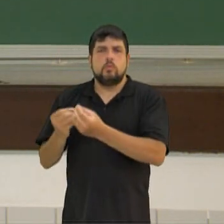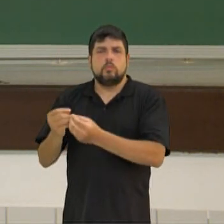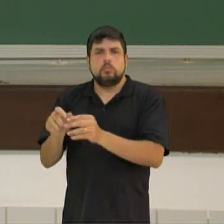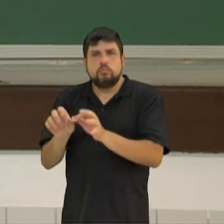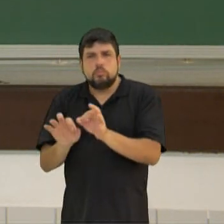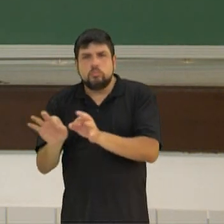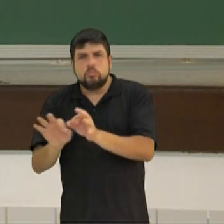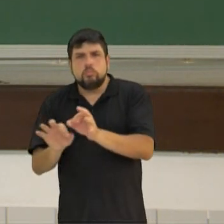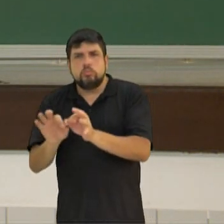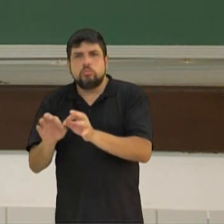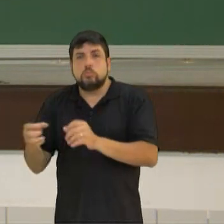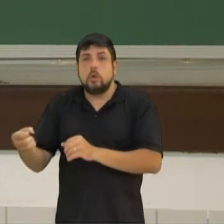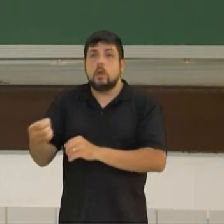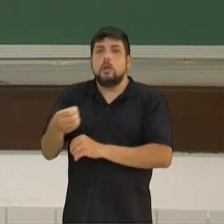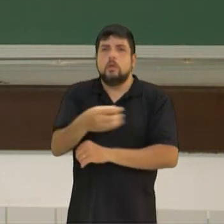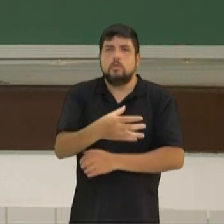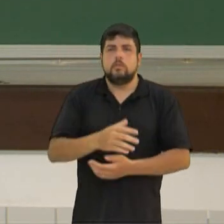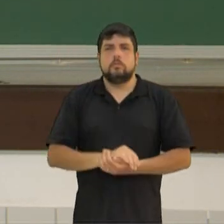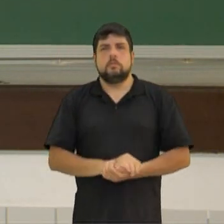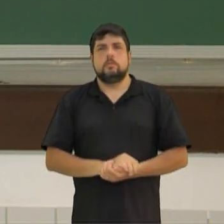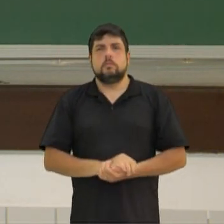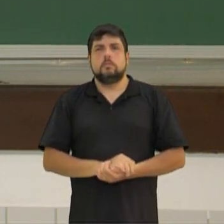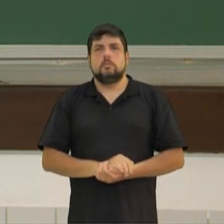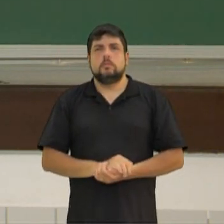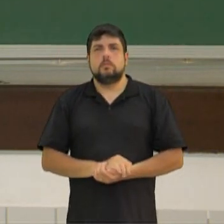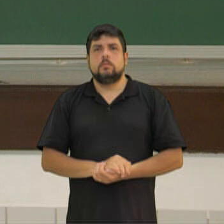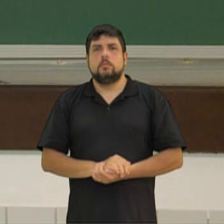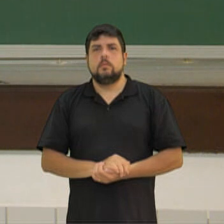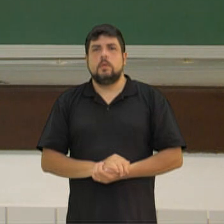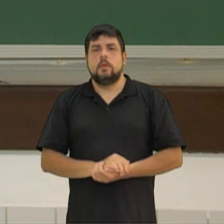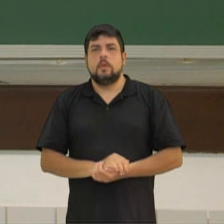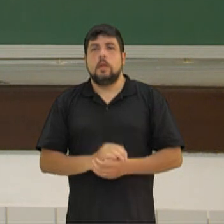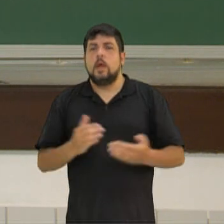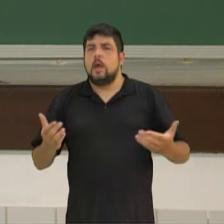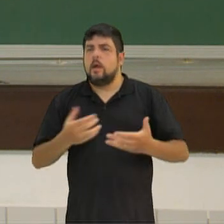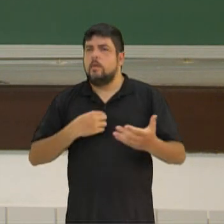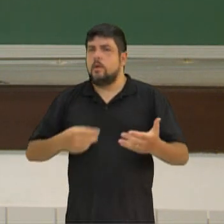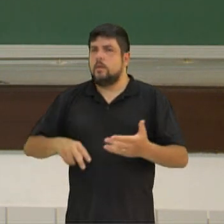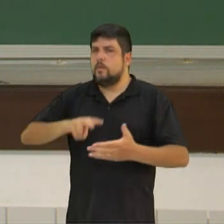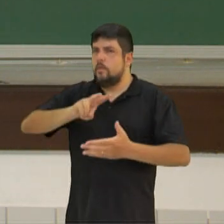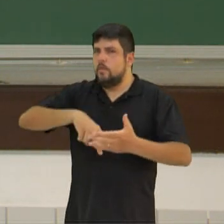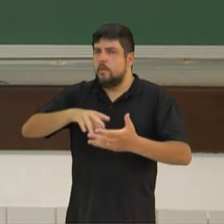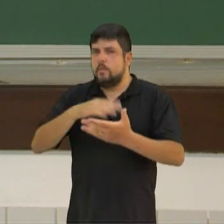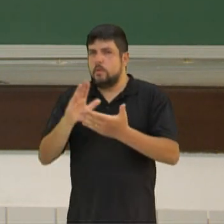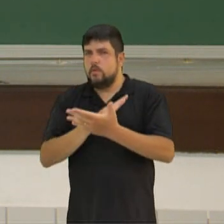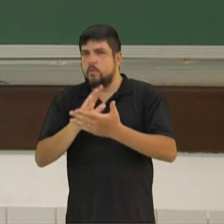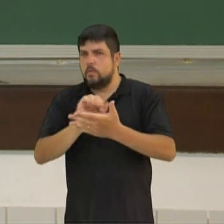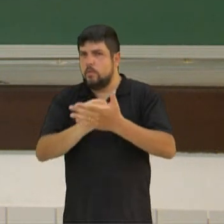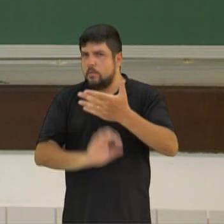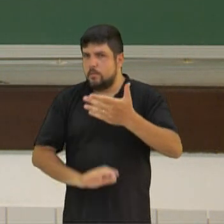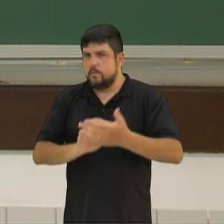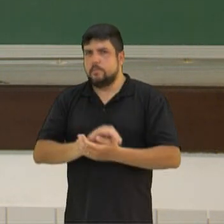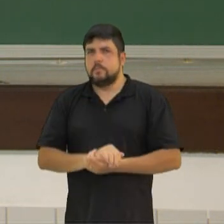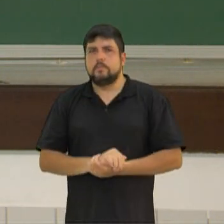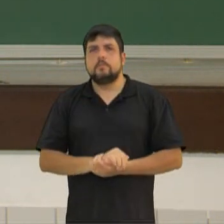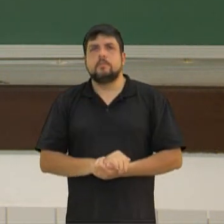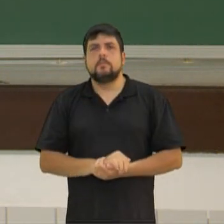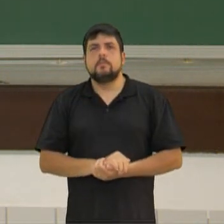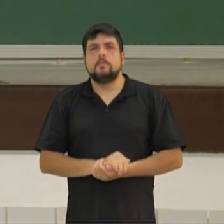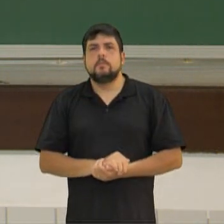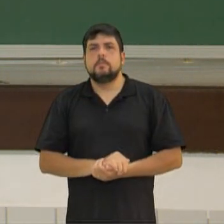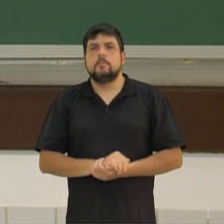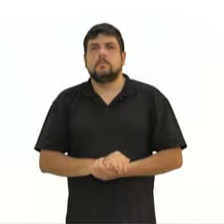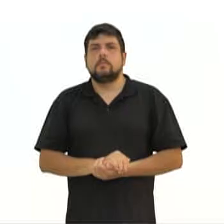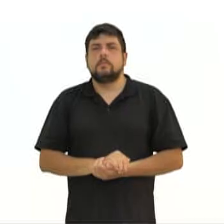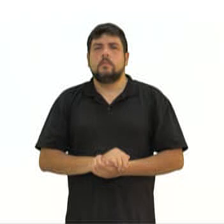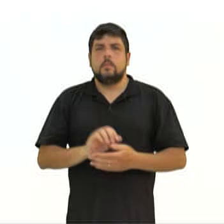uma nova vida aí para ele. Agora, vamos ler um pouquinho alguns exercícios sobre esse assunto. Vamos